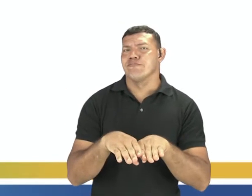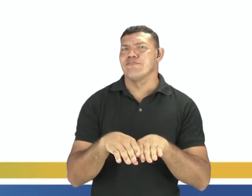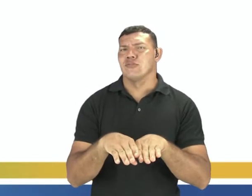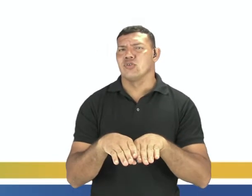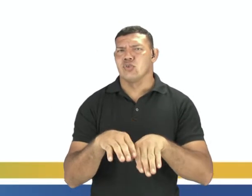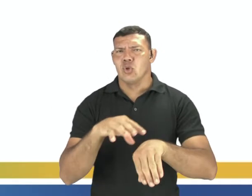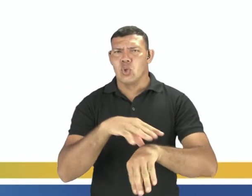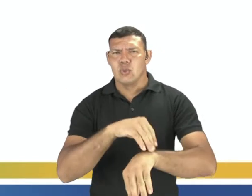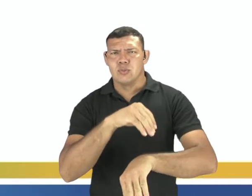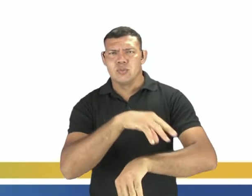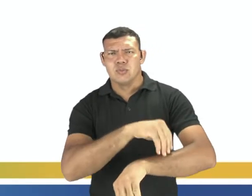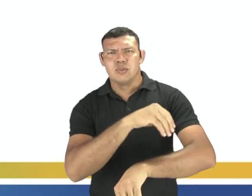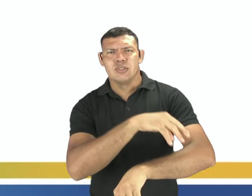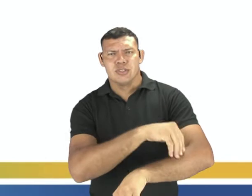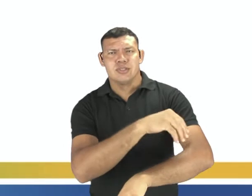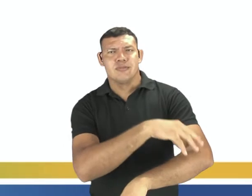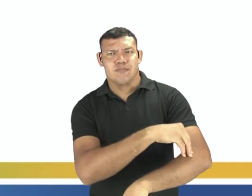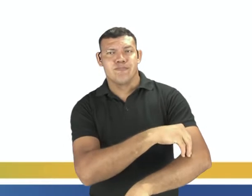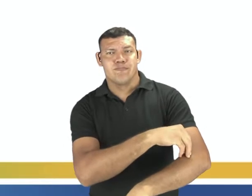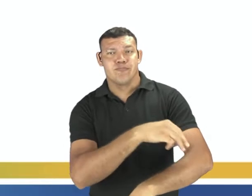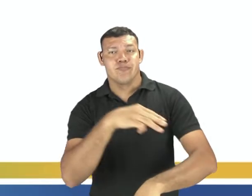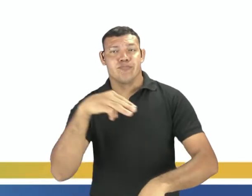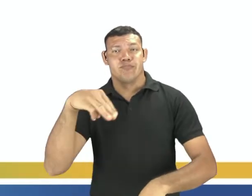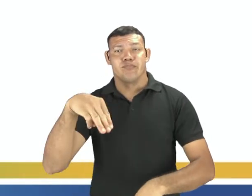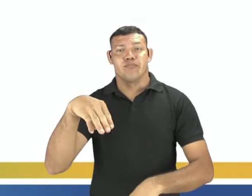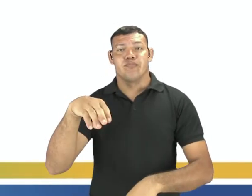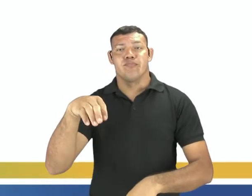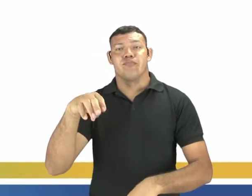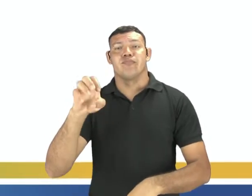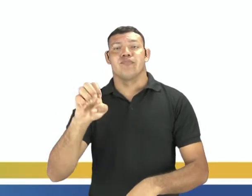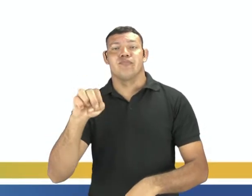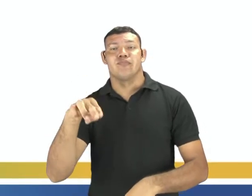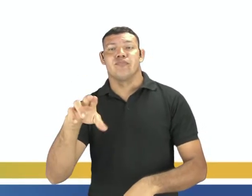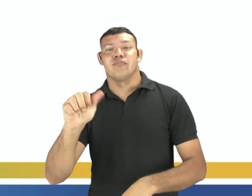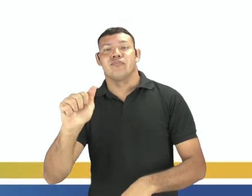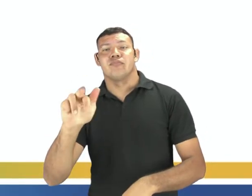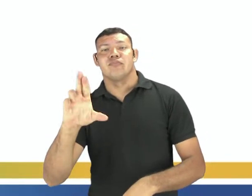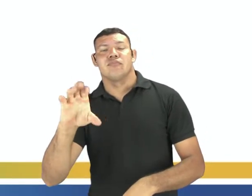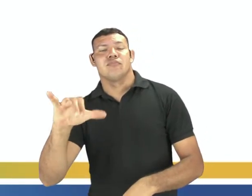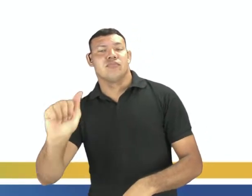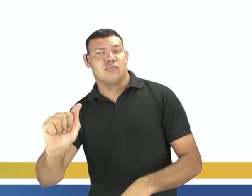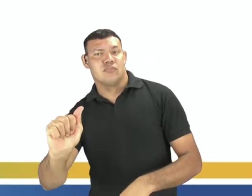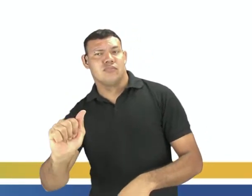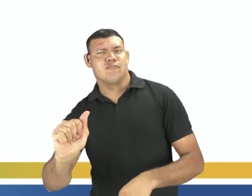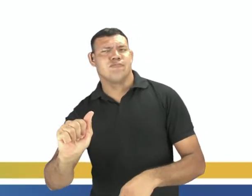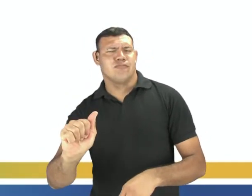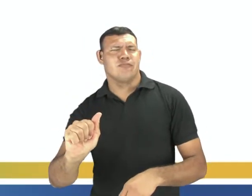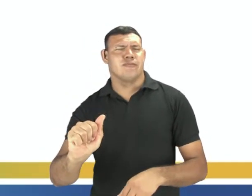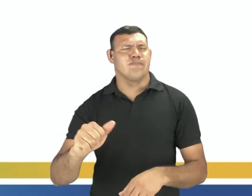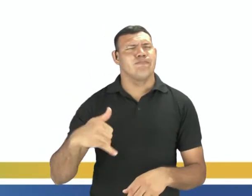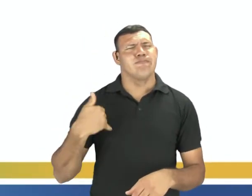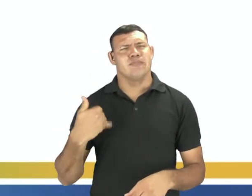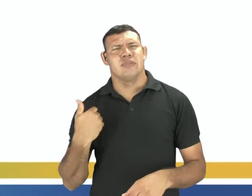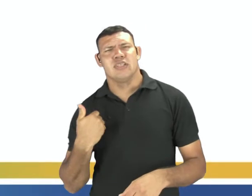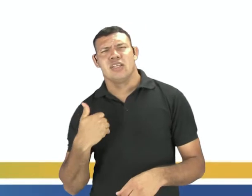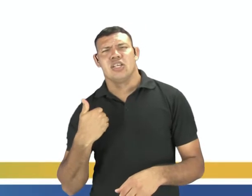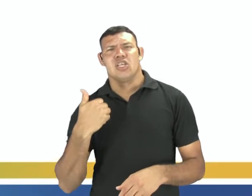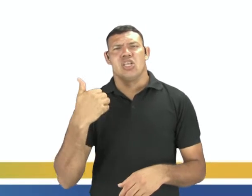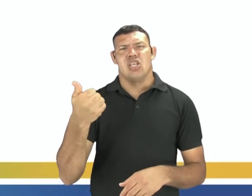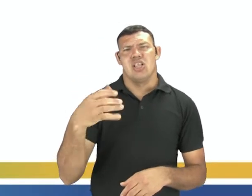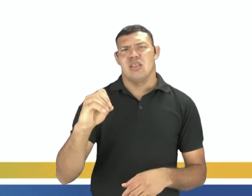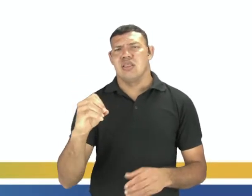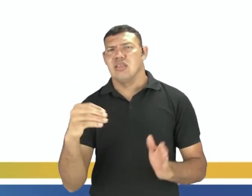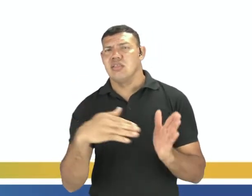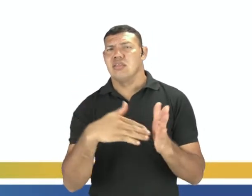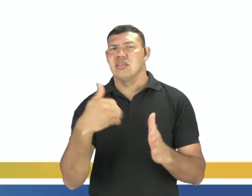pelos, principalmente na menarca, que chamamos de menarcas. Costuma acontecer entre os 10 aos 12